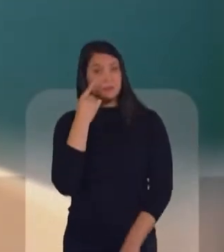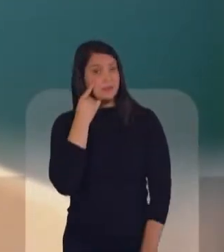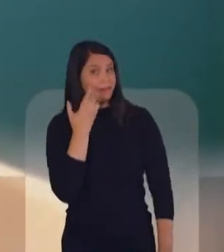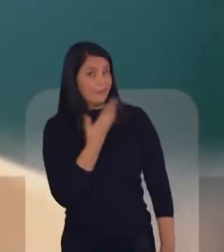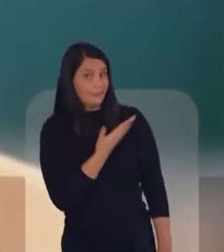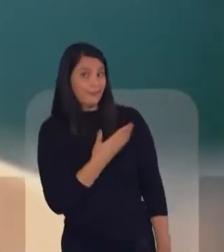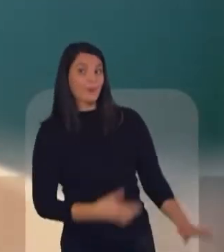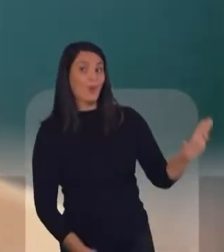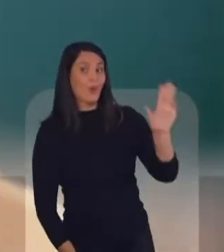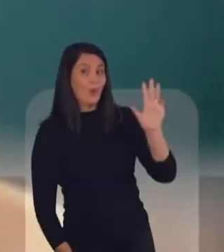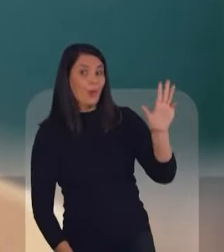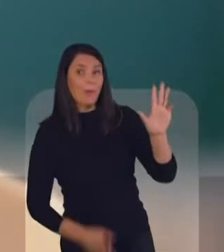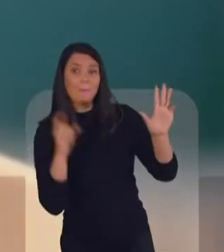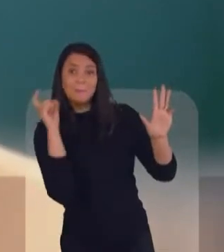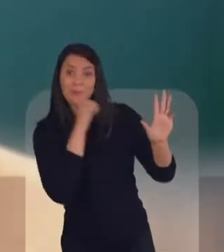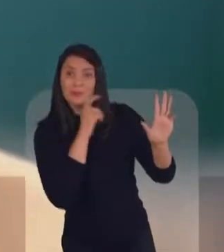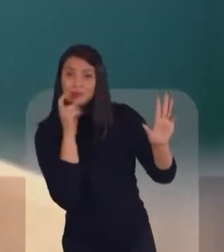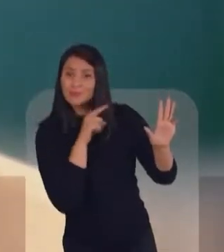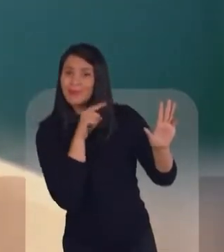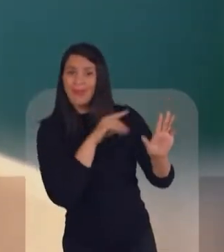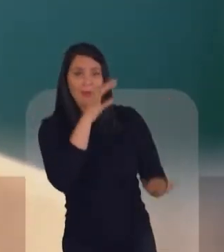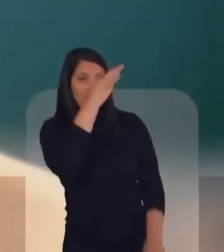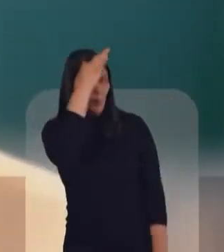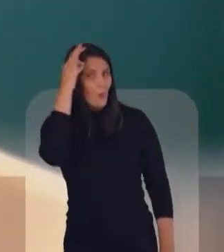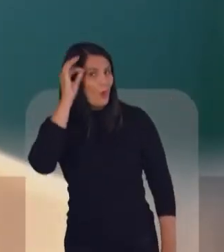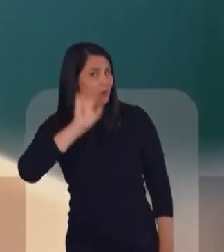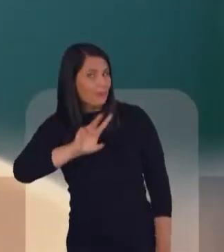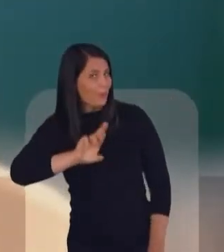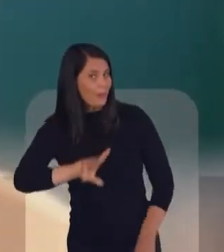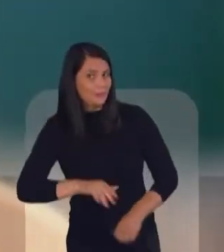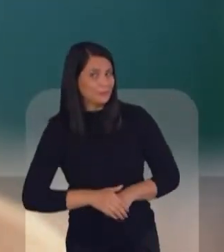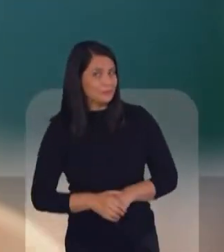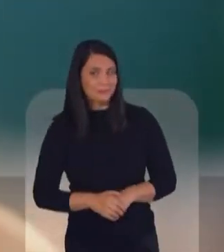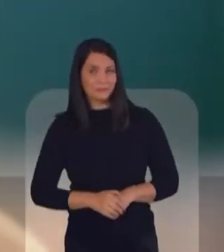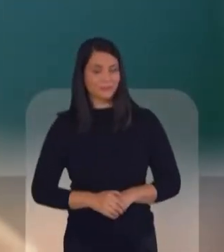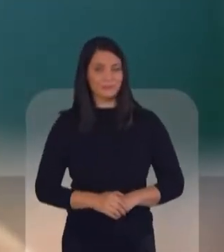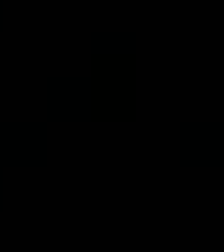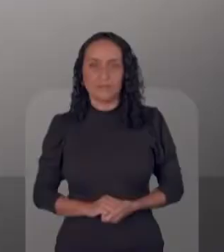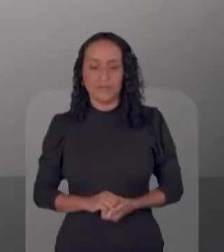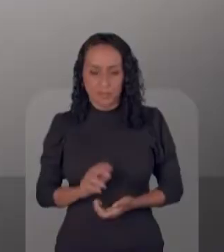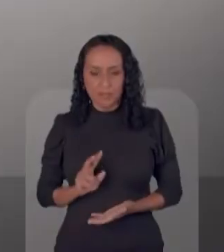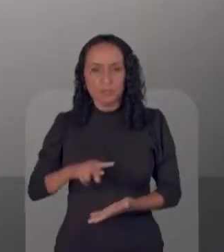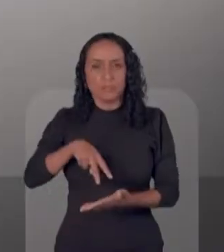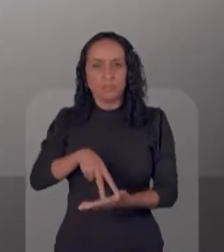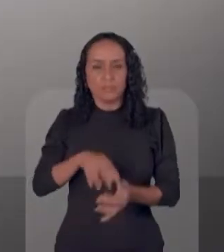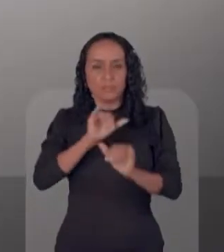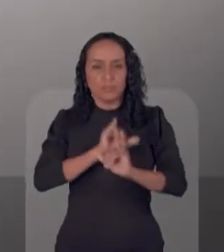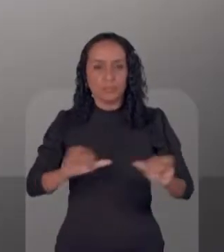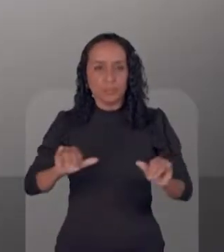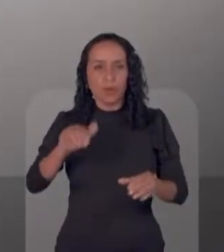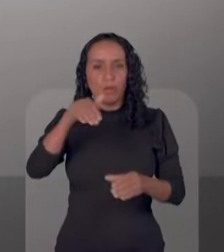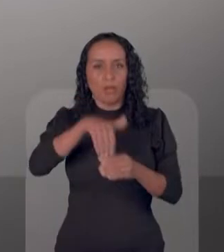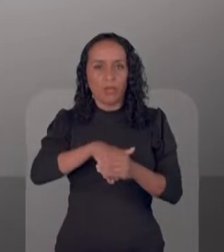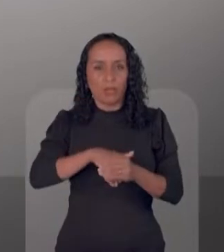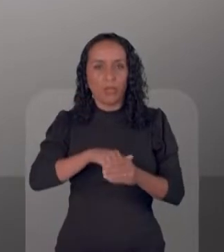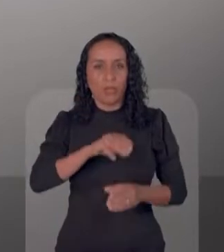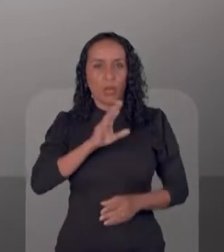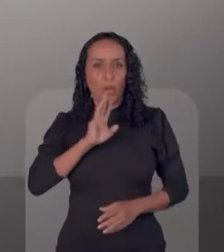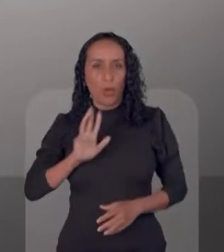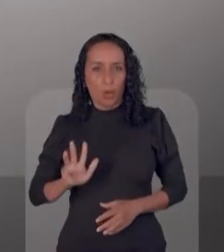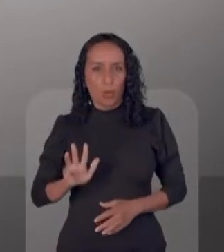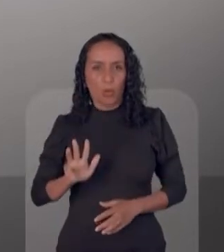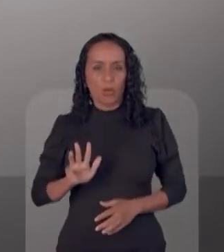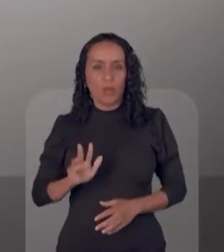Mas como você viu, Lula está mentindo. Ele não foi inocentado. Eu estou aqui na propaganda do Lula para um direito